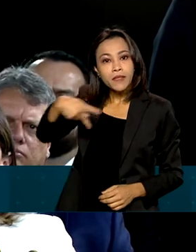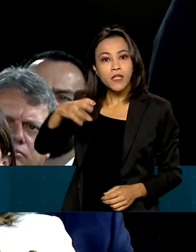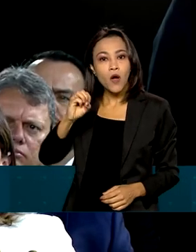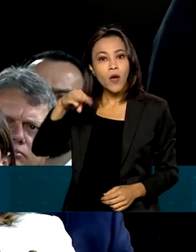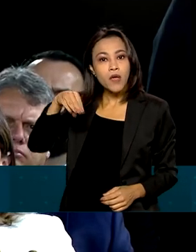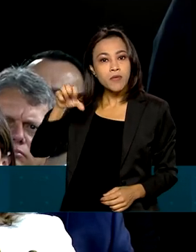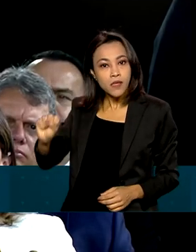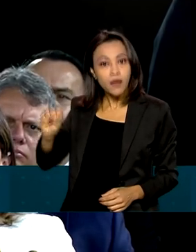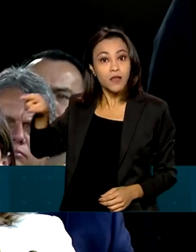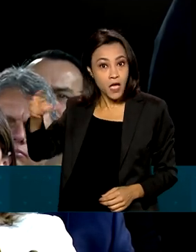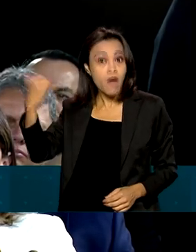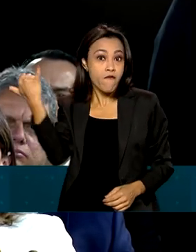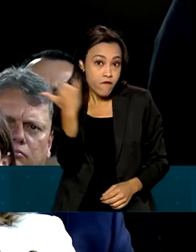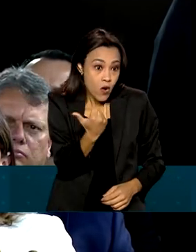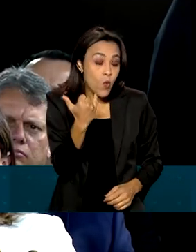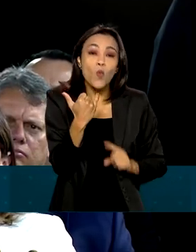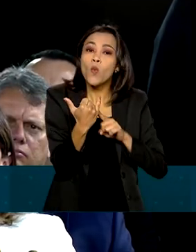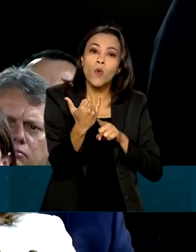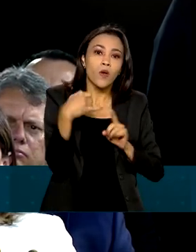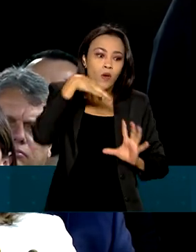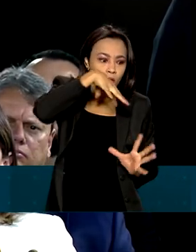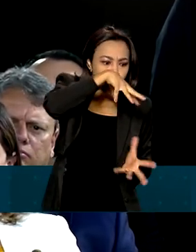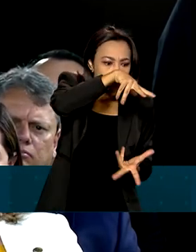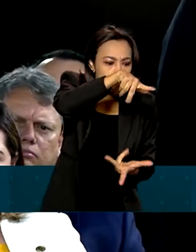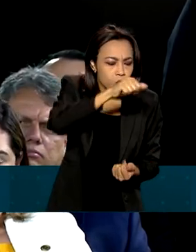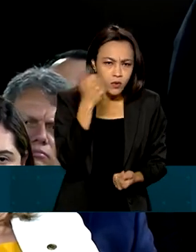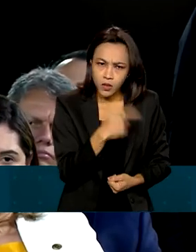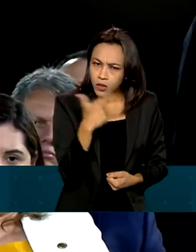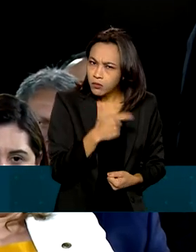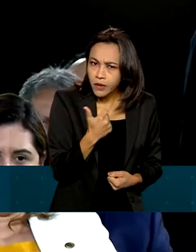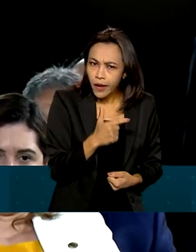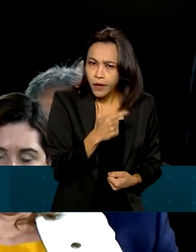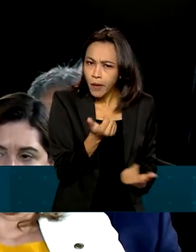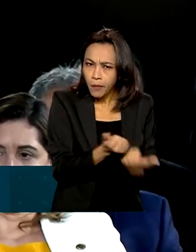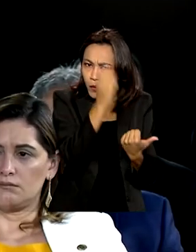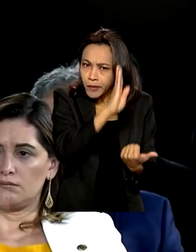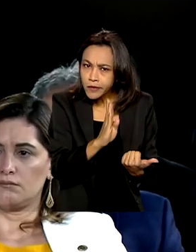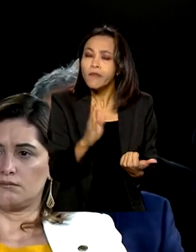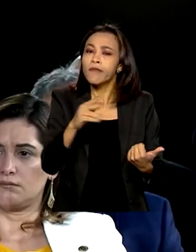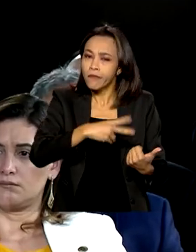alguns dias depois ela declarou que o mundo sem o Brasil passa fome.